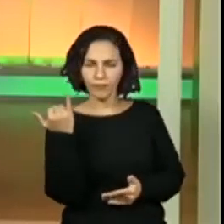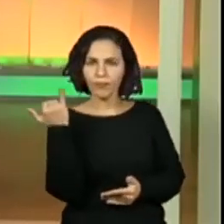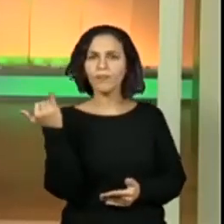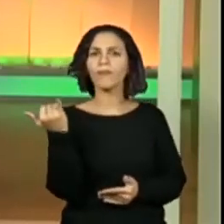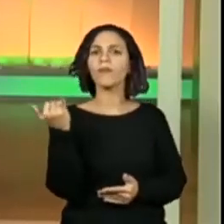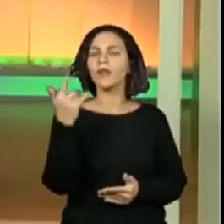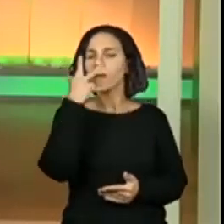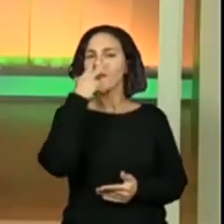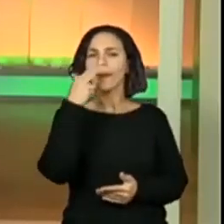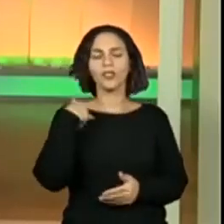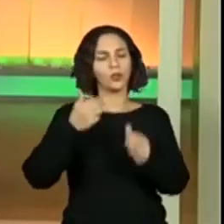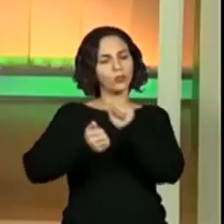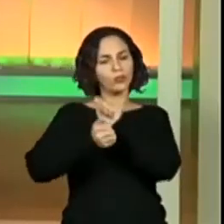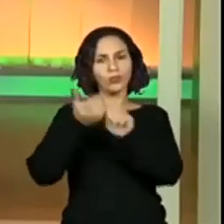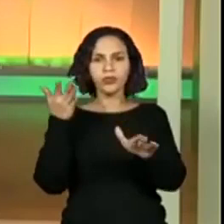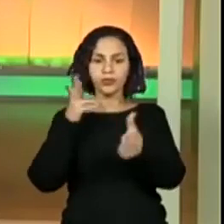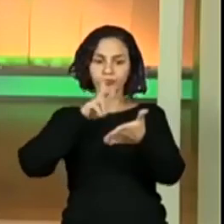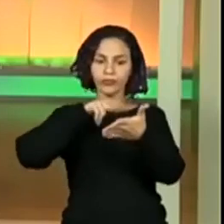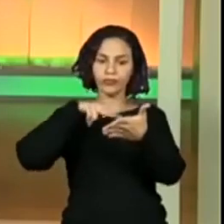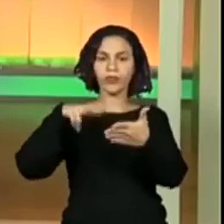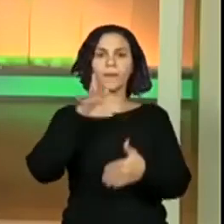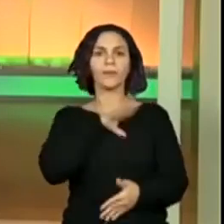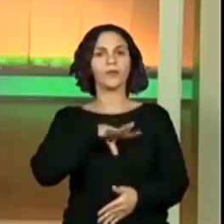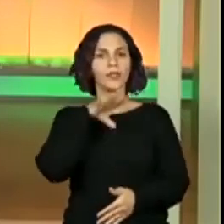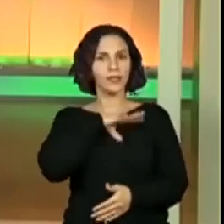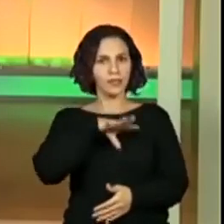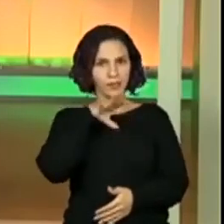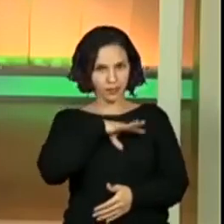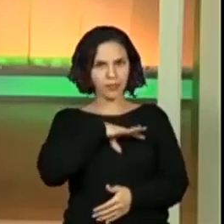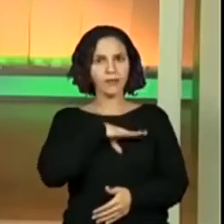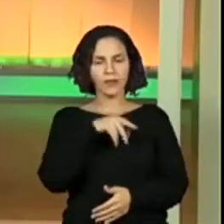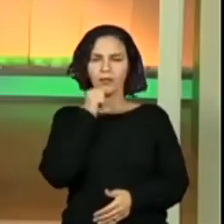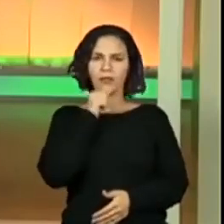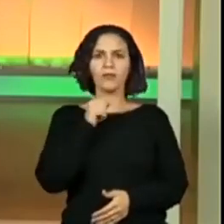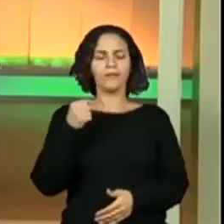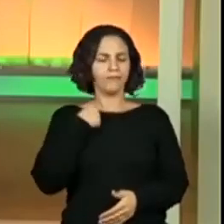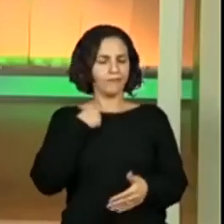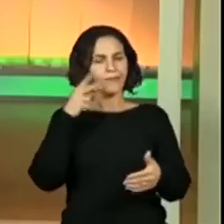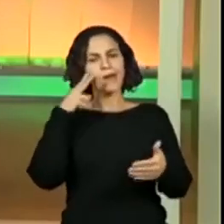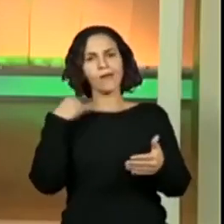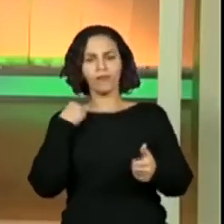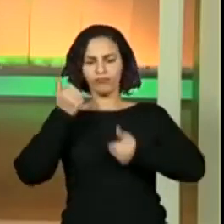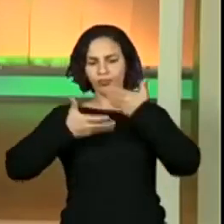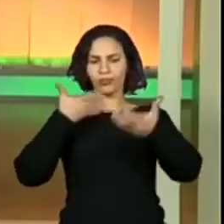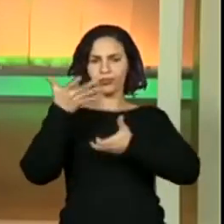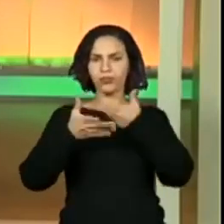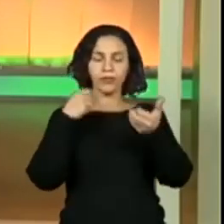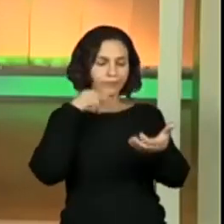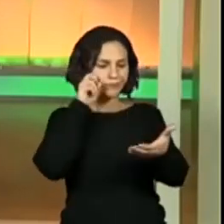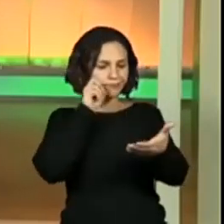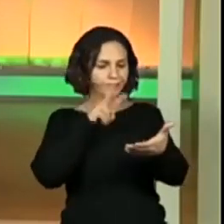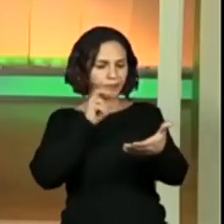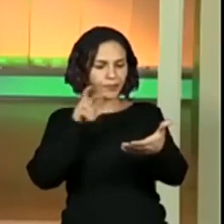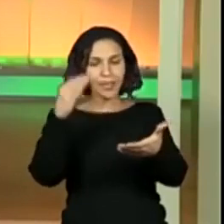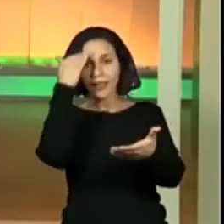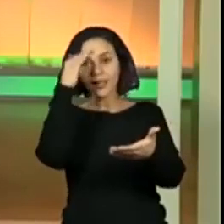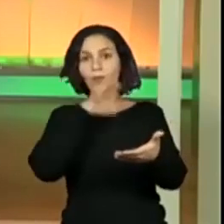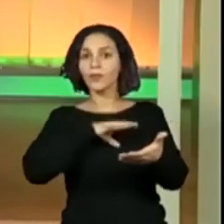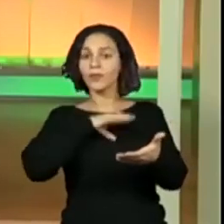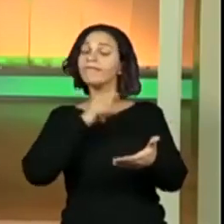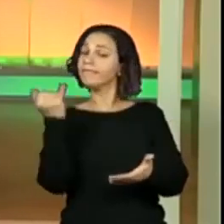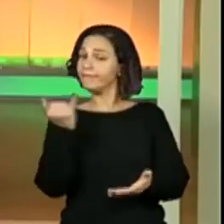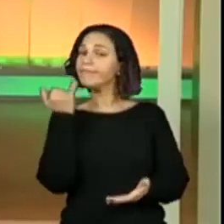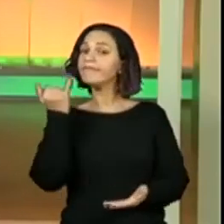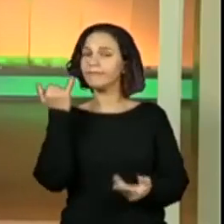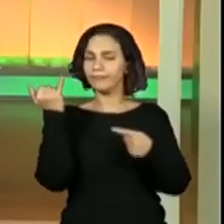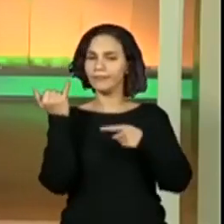para uma fluência leitora, para esse exercício, a leitura em voz alta, como estou fazendo aqui. Nova e cheia são as